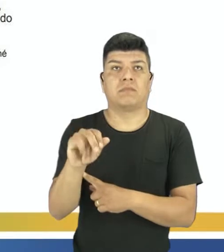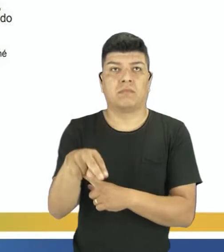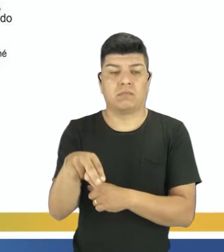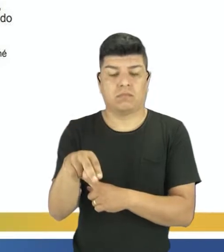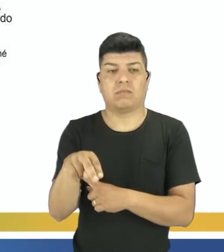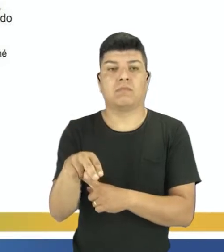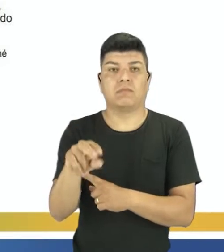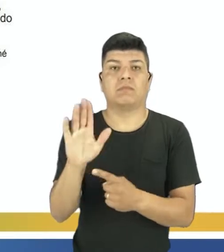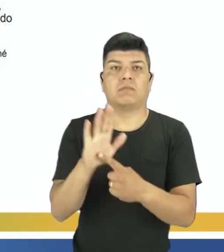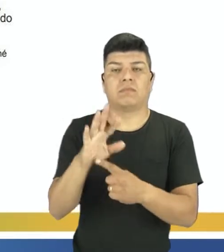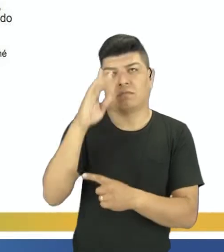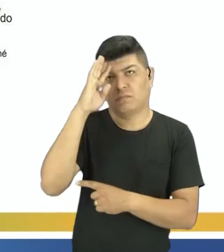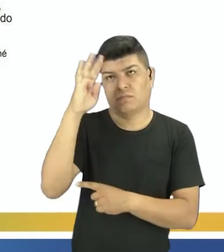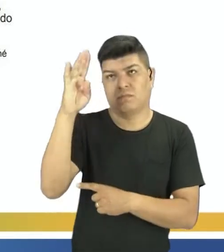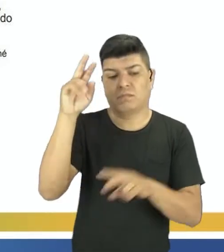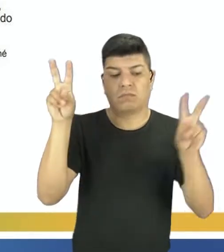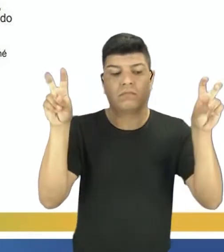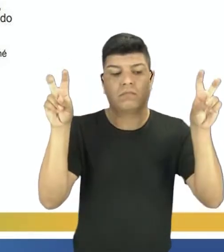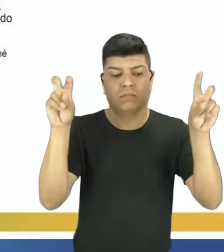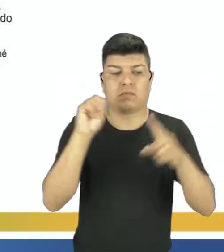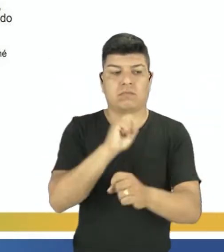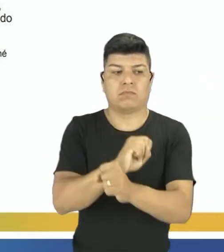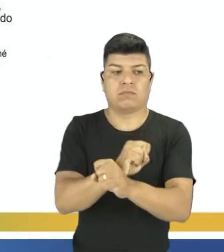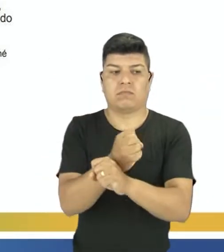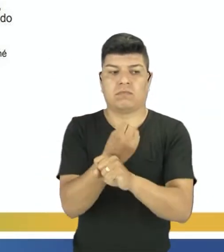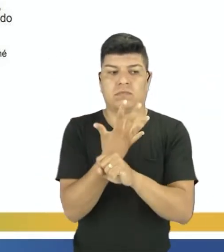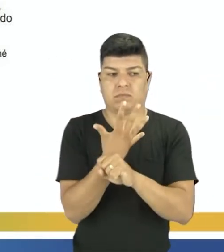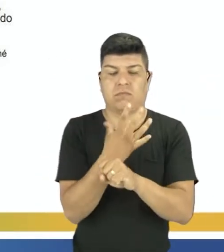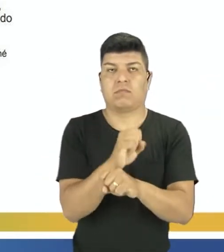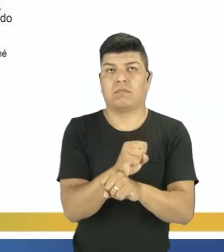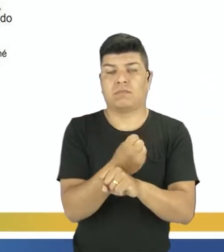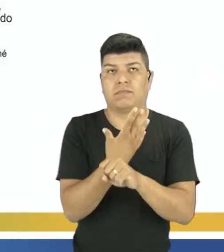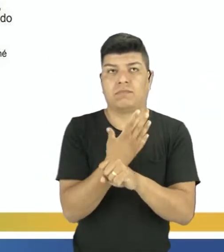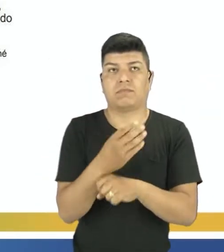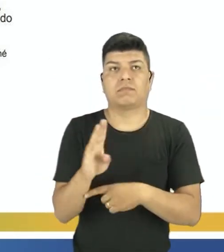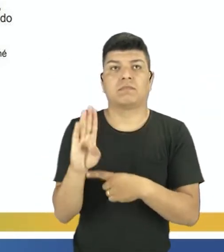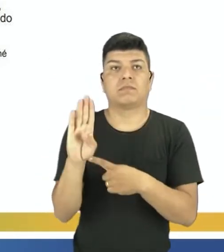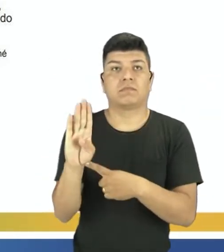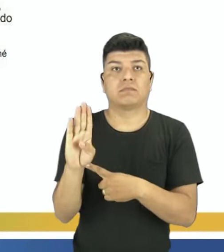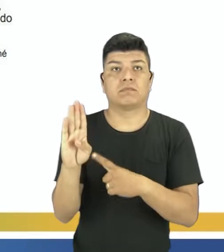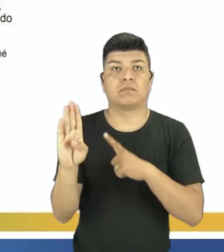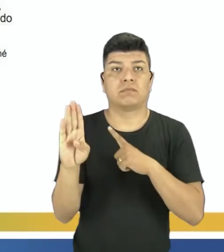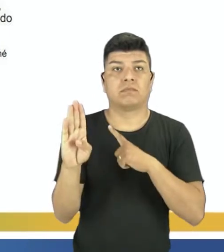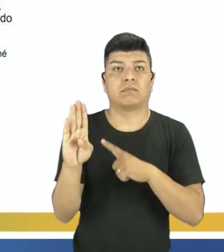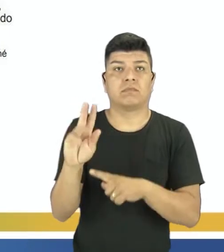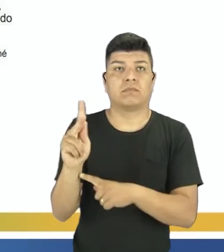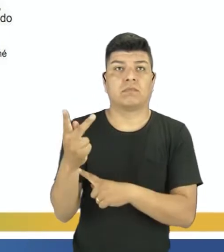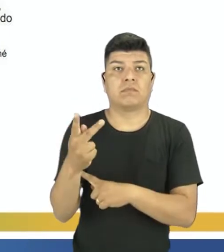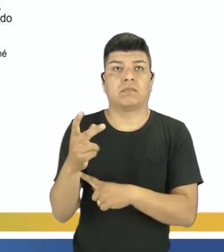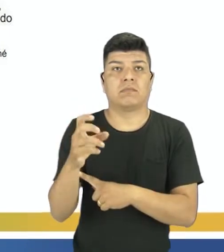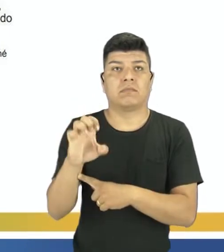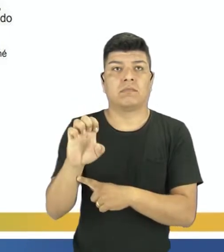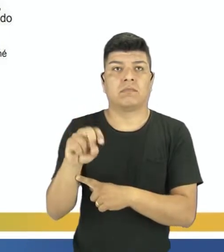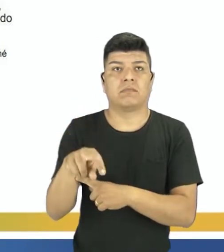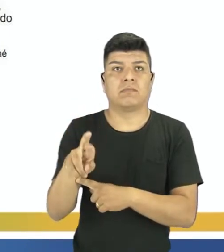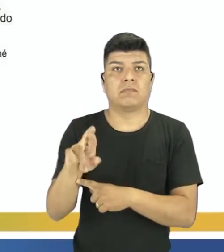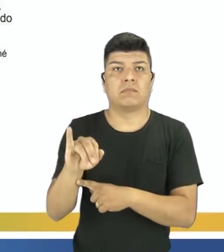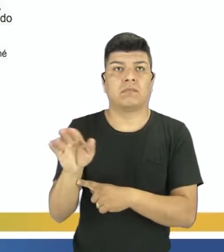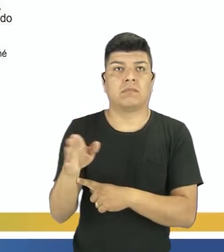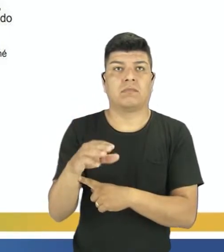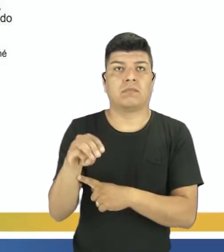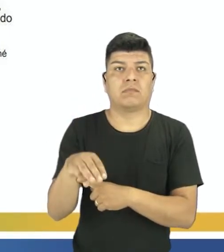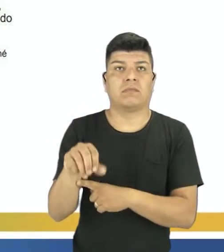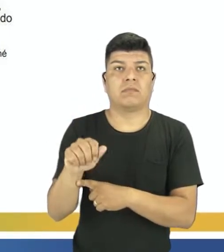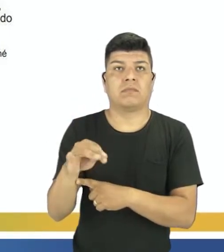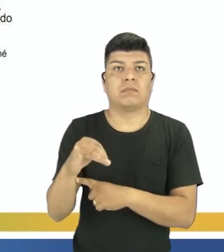Chama-se Sonho e Desarranjo. Na letra B, nós temos a obra do Henri Matisse, que é representante do